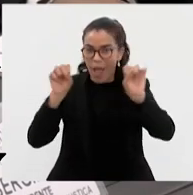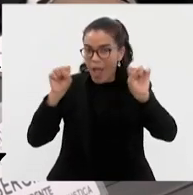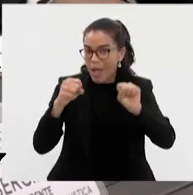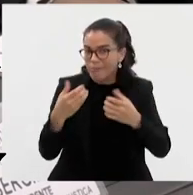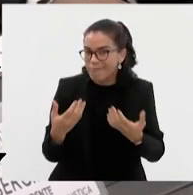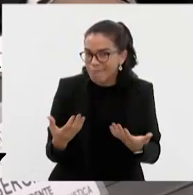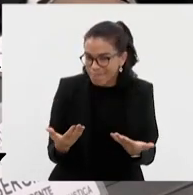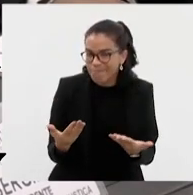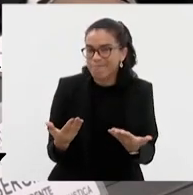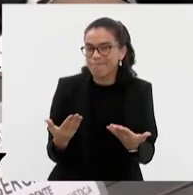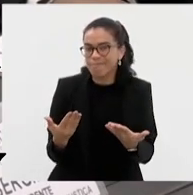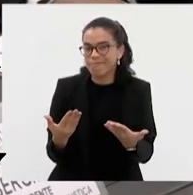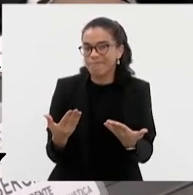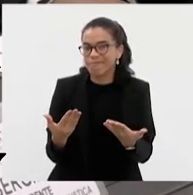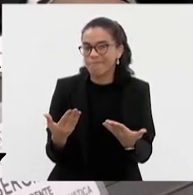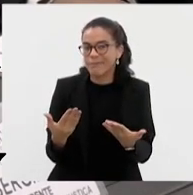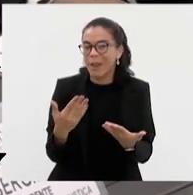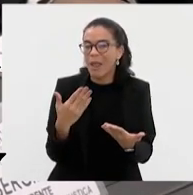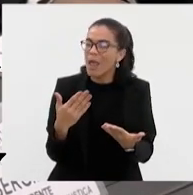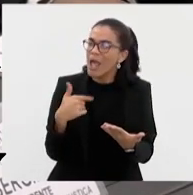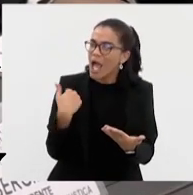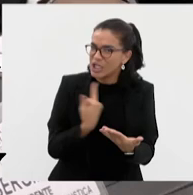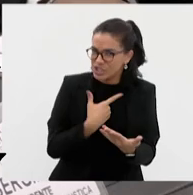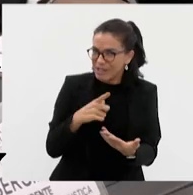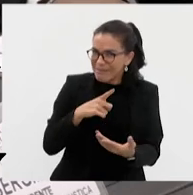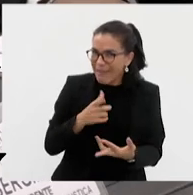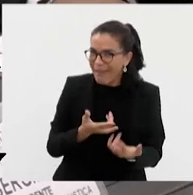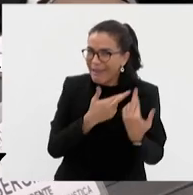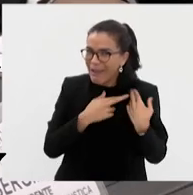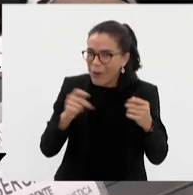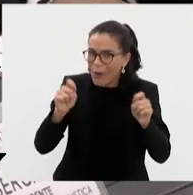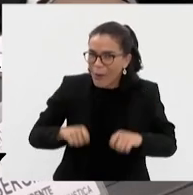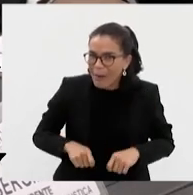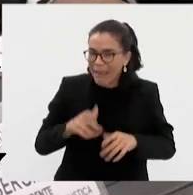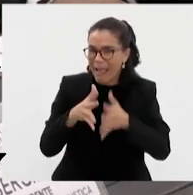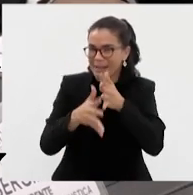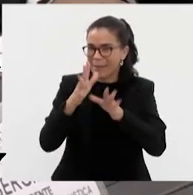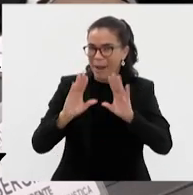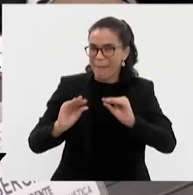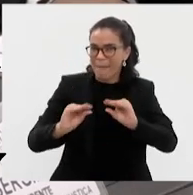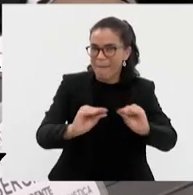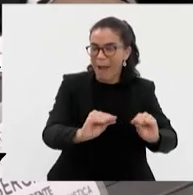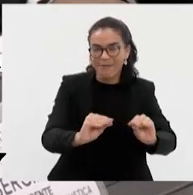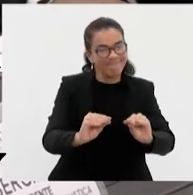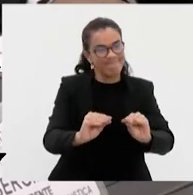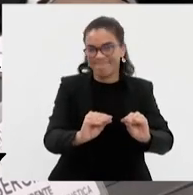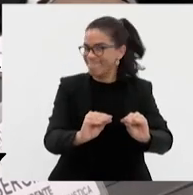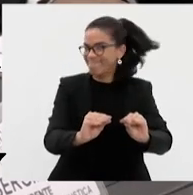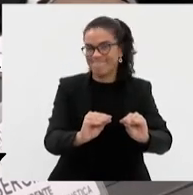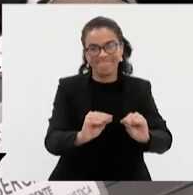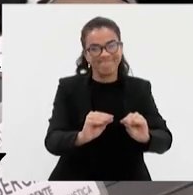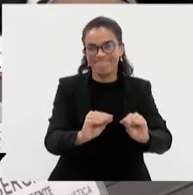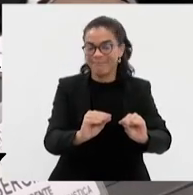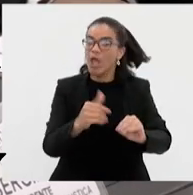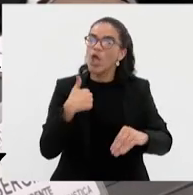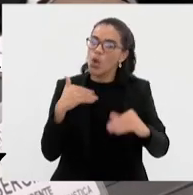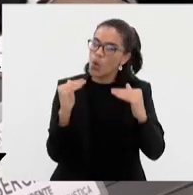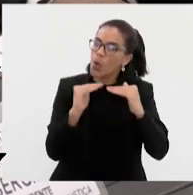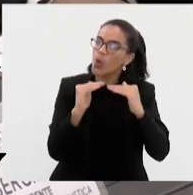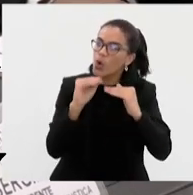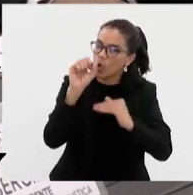parece que a gente tenha competência para legislar nisso, interferir nisso. Não me parece. Eu concordo